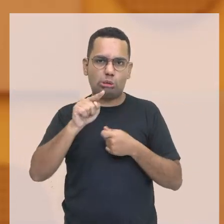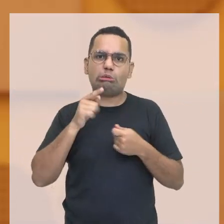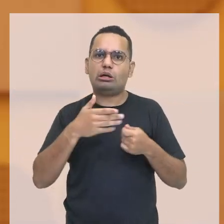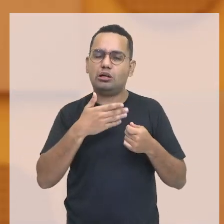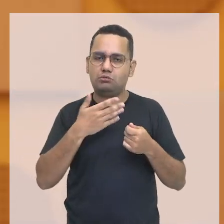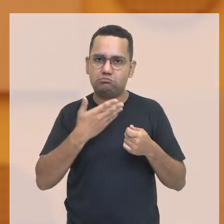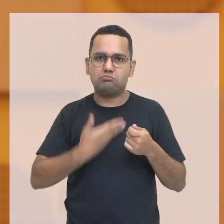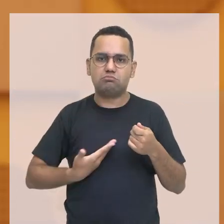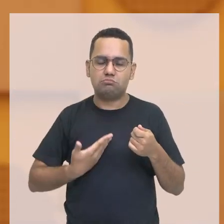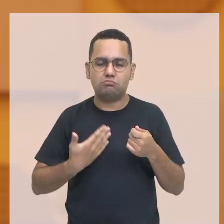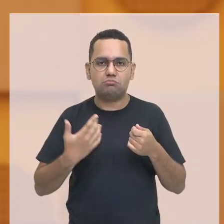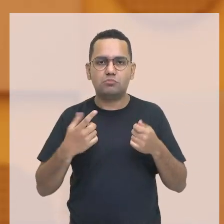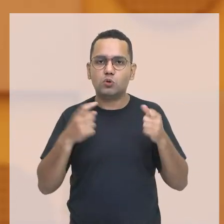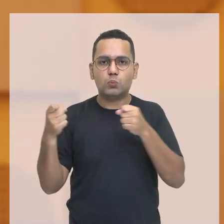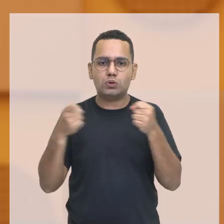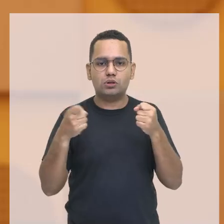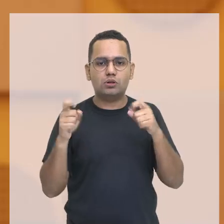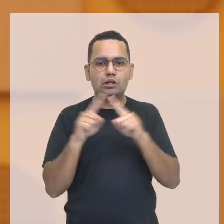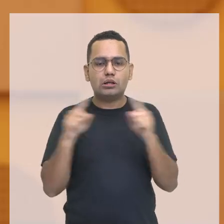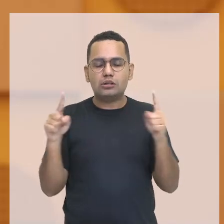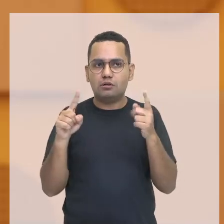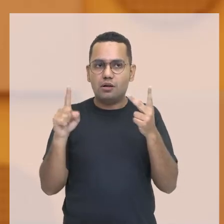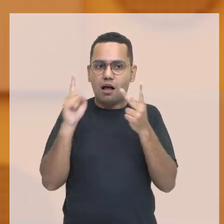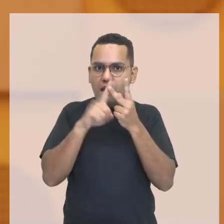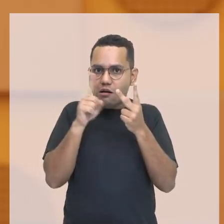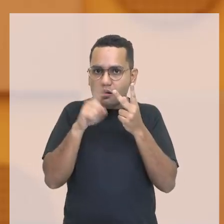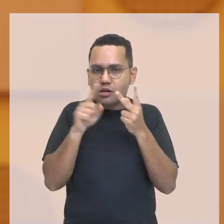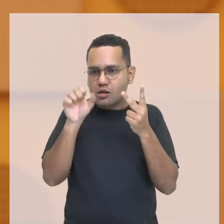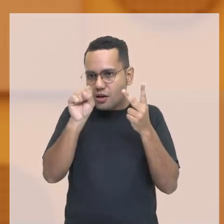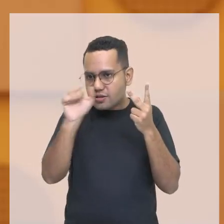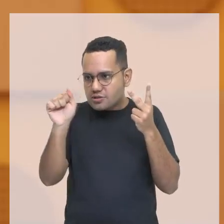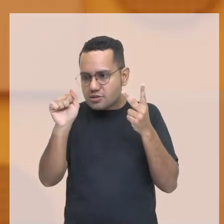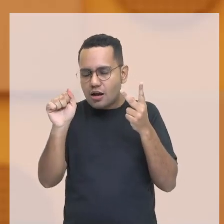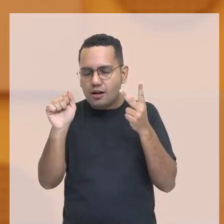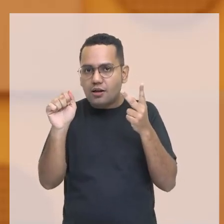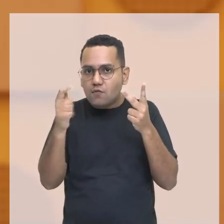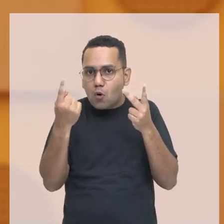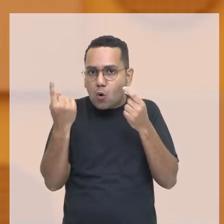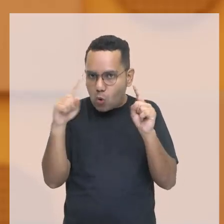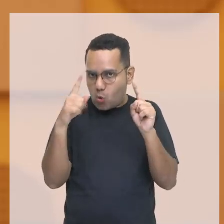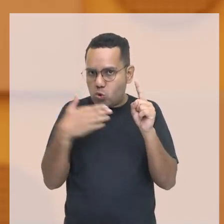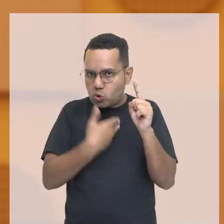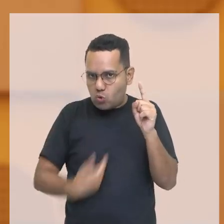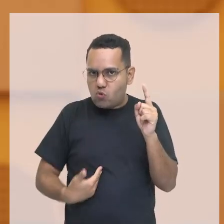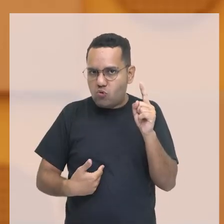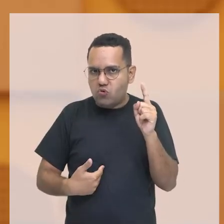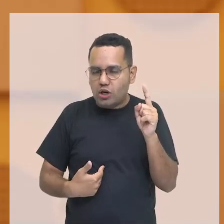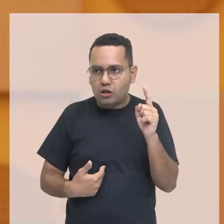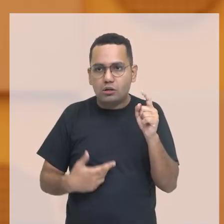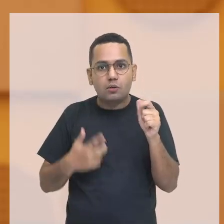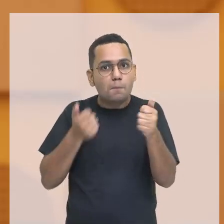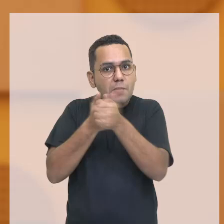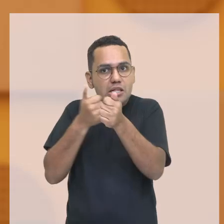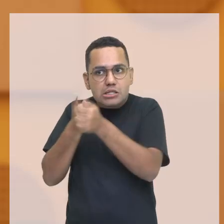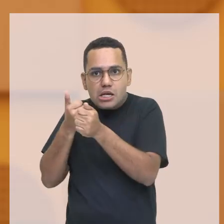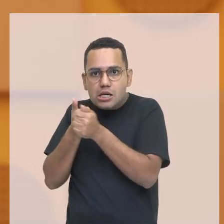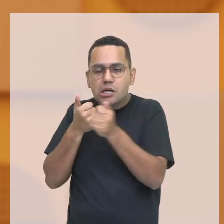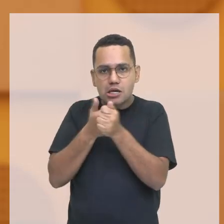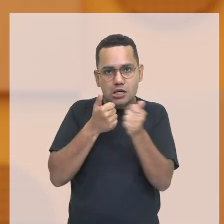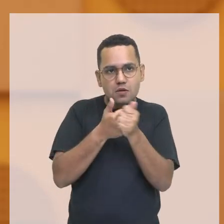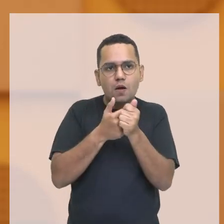sistema nazista, eles também foram perseguidos. Lembrem que todos os opositores eles eram perseguidos, eles eram